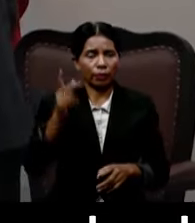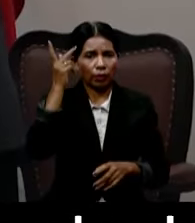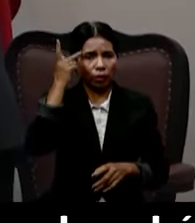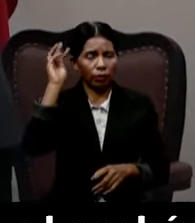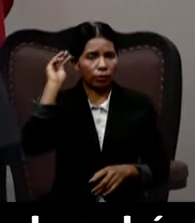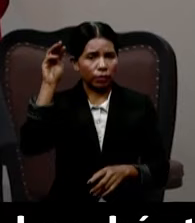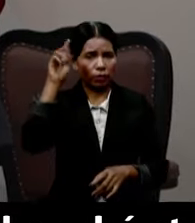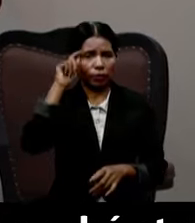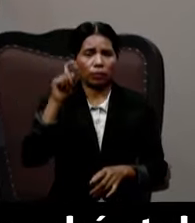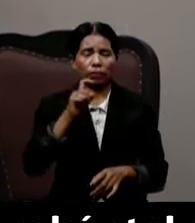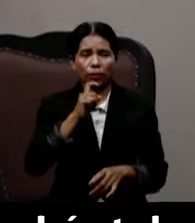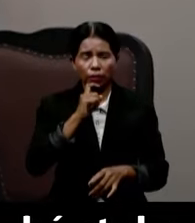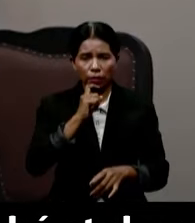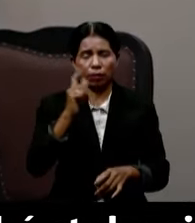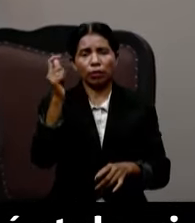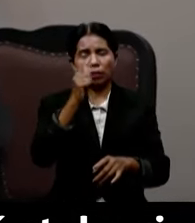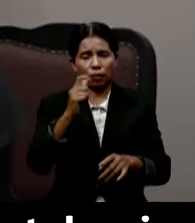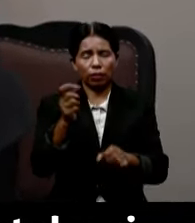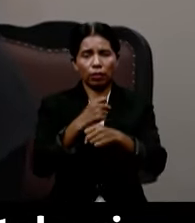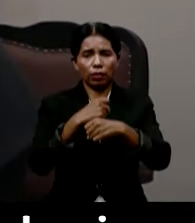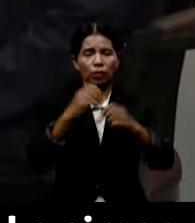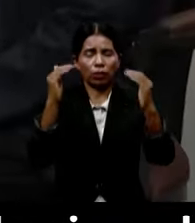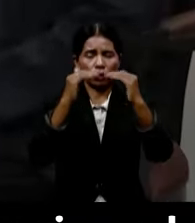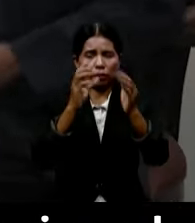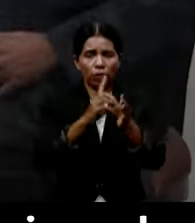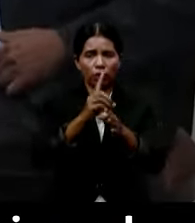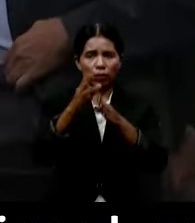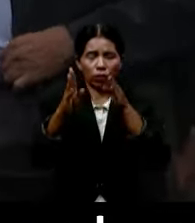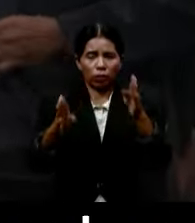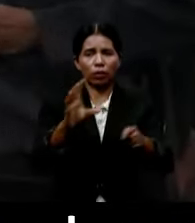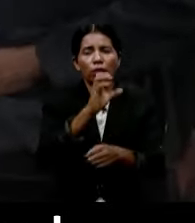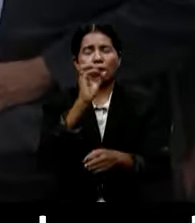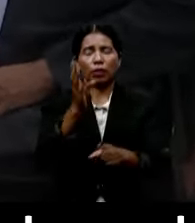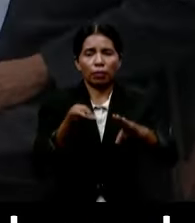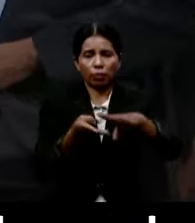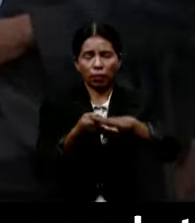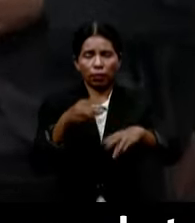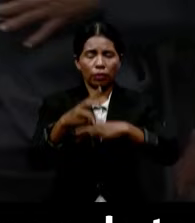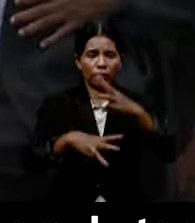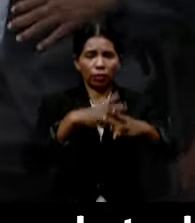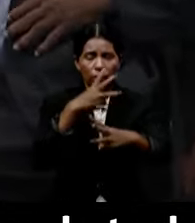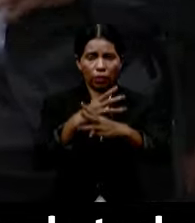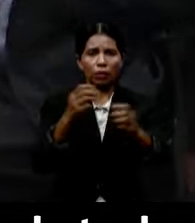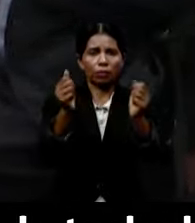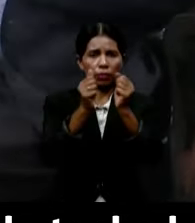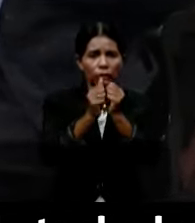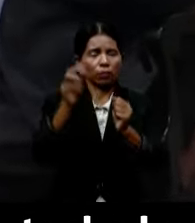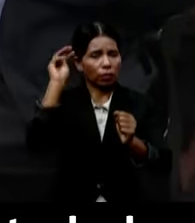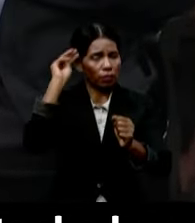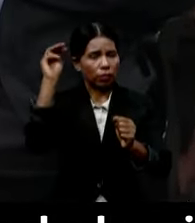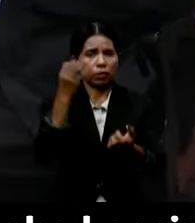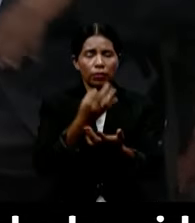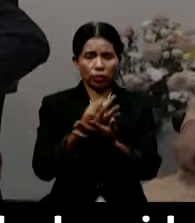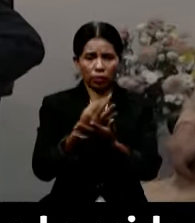Primeiro-ministro Kaira Lachanana Guzmão, terça-ne, halau encontro com o diretor operacional Banco Mundial, nebe acompanha com o ministro de